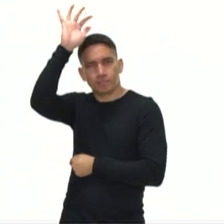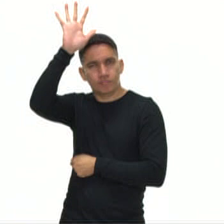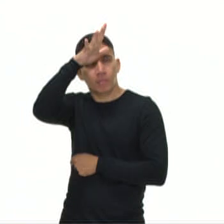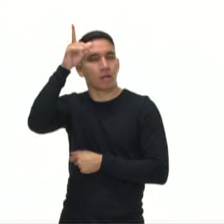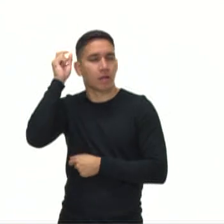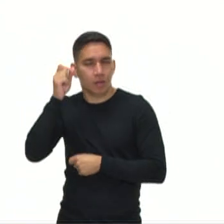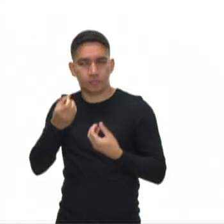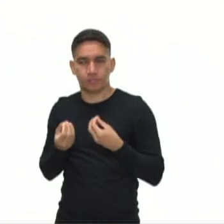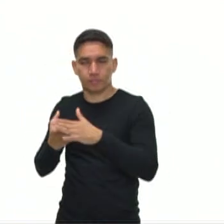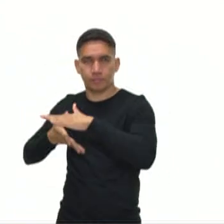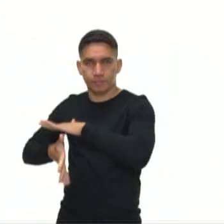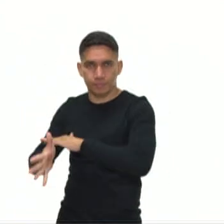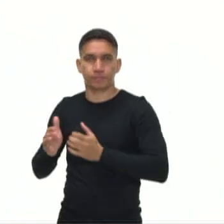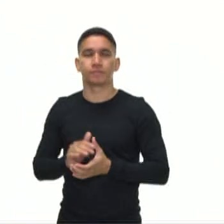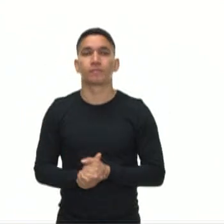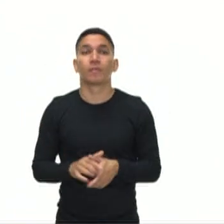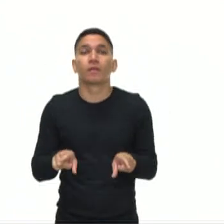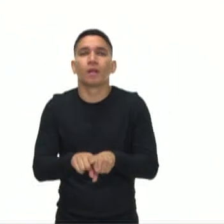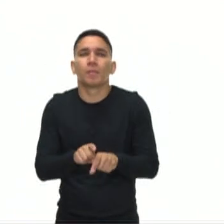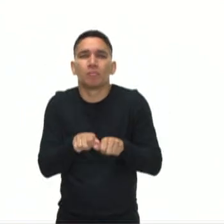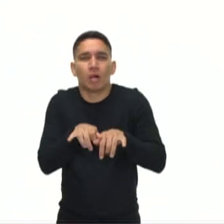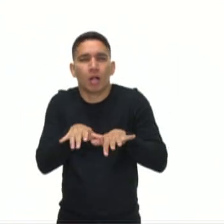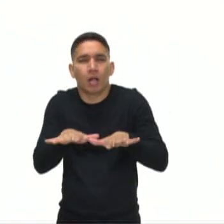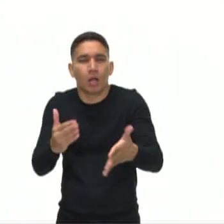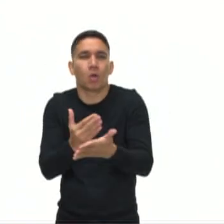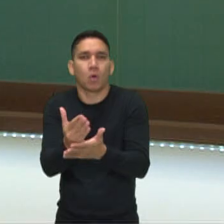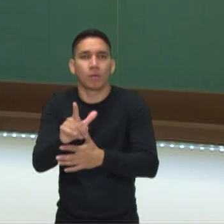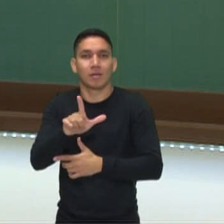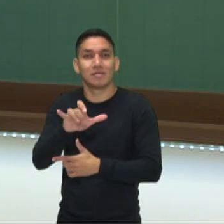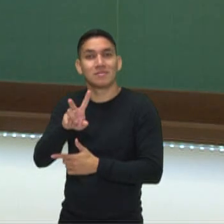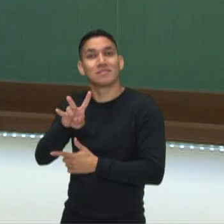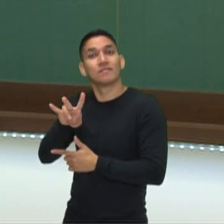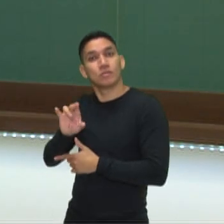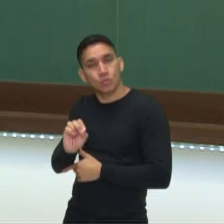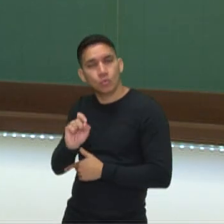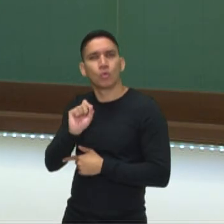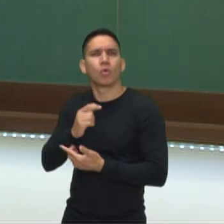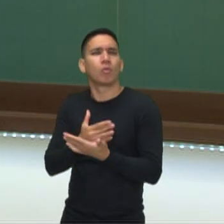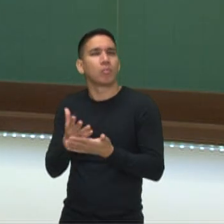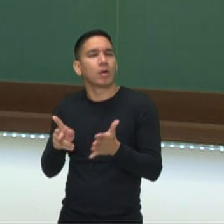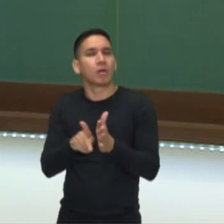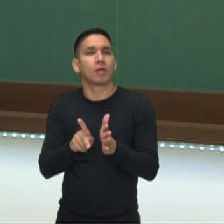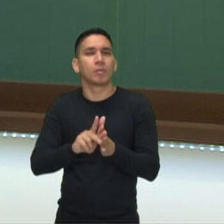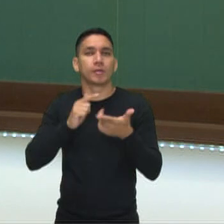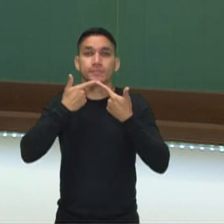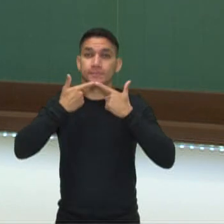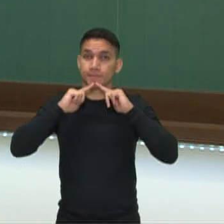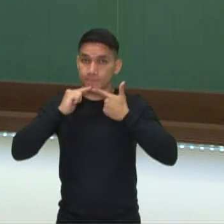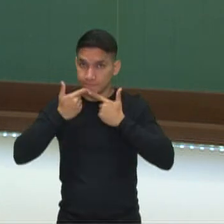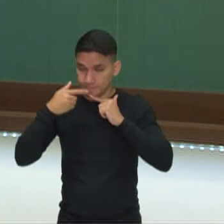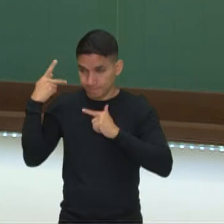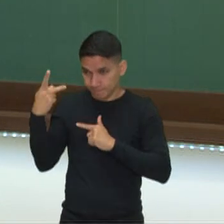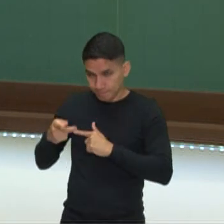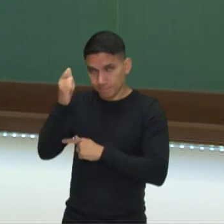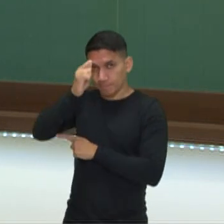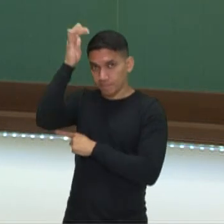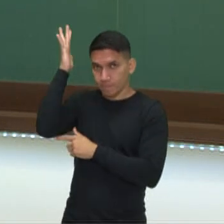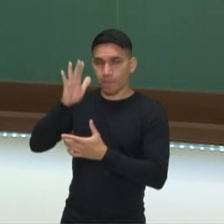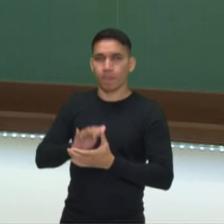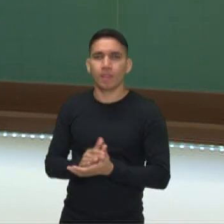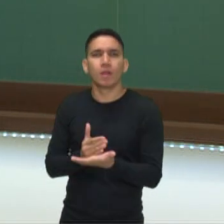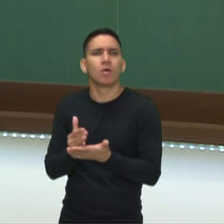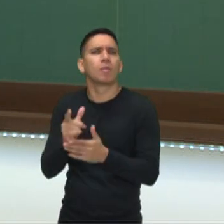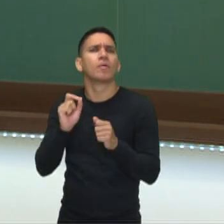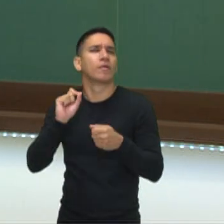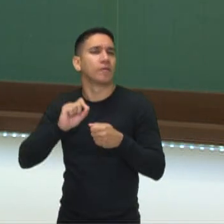de espetáculos e gradativamente vai ganhando mais espaço. Livio traz exatamente a tragédia e a comédia para Roma. Ele começa a